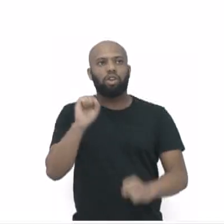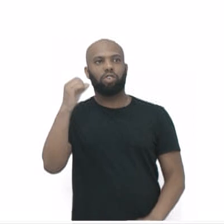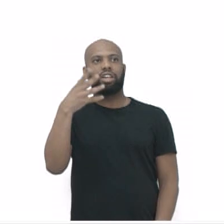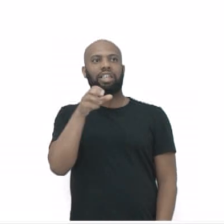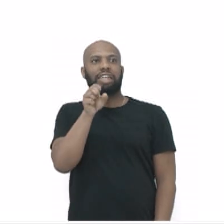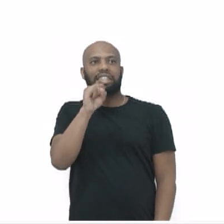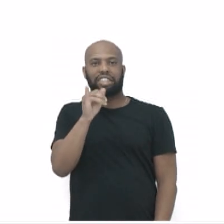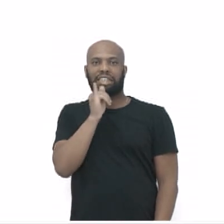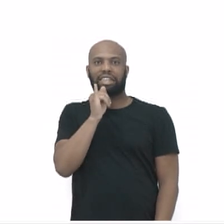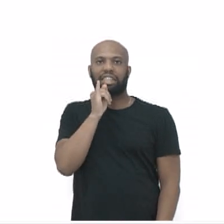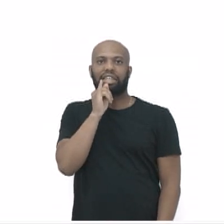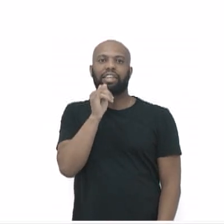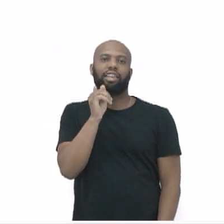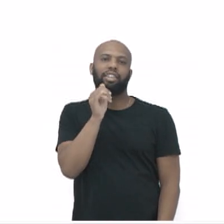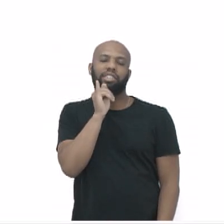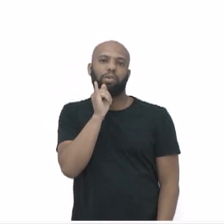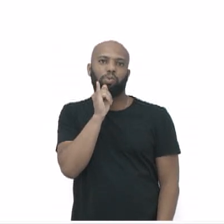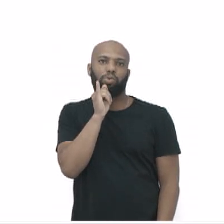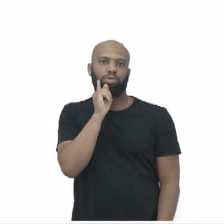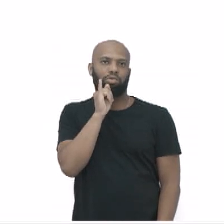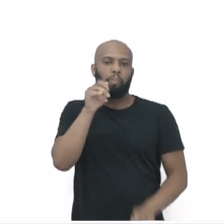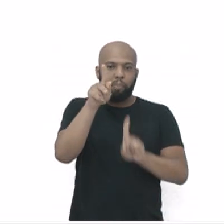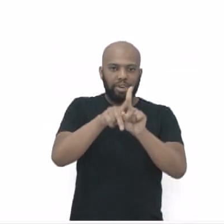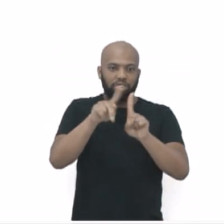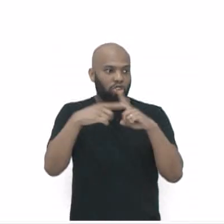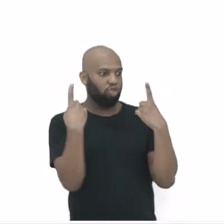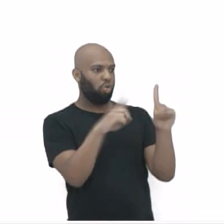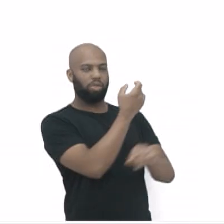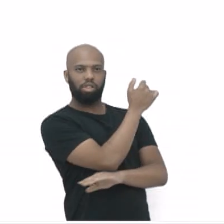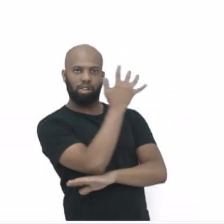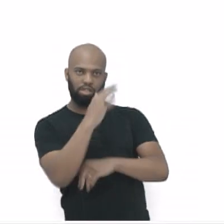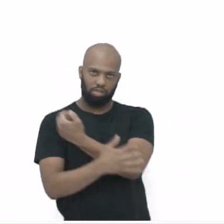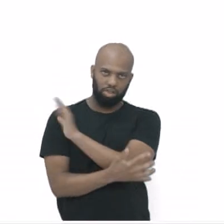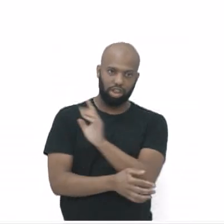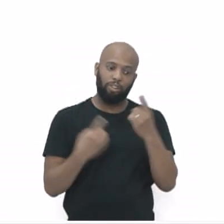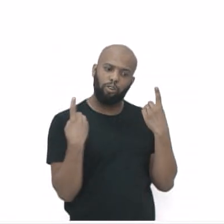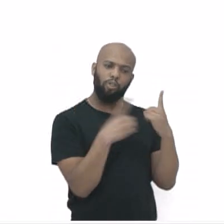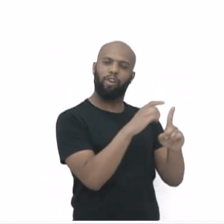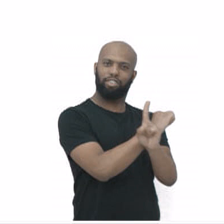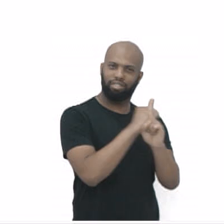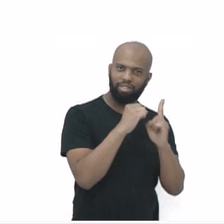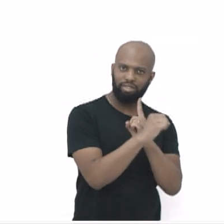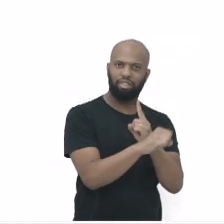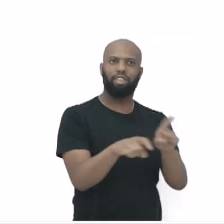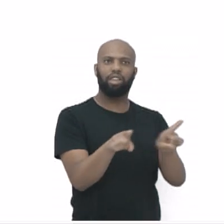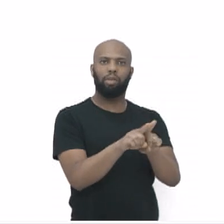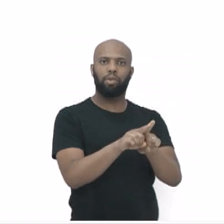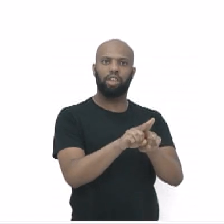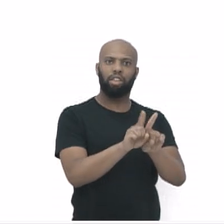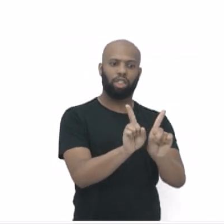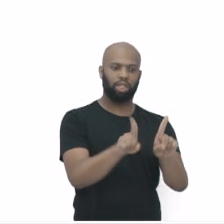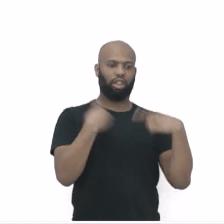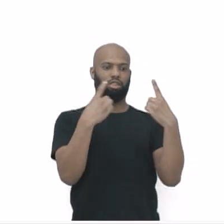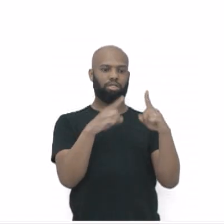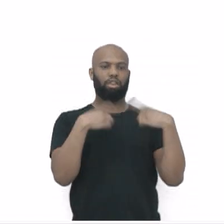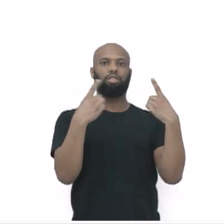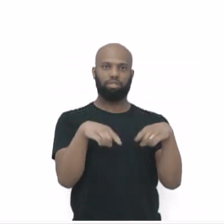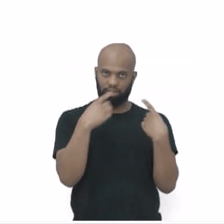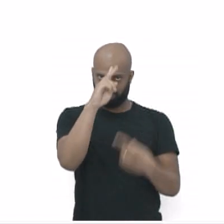e relembrando o contexto, que foi onde? Onde aconteceu a história? No Recife. Ok. Quando que acontece